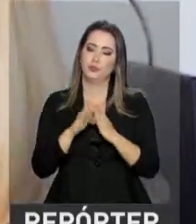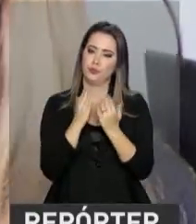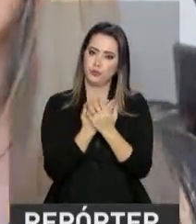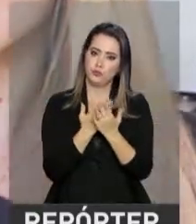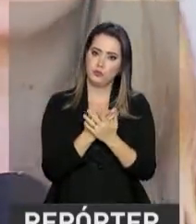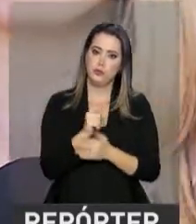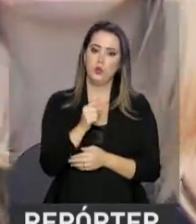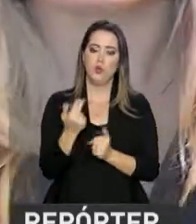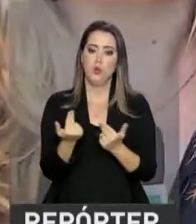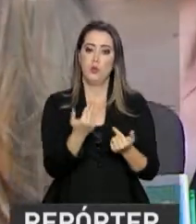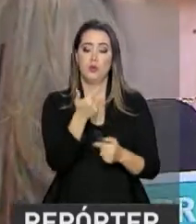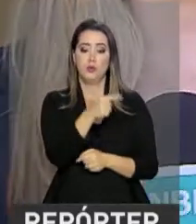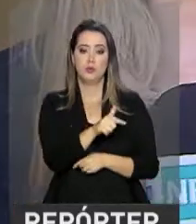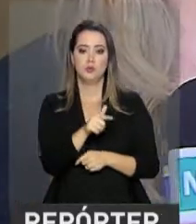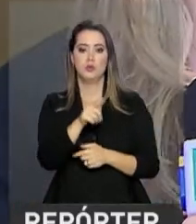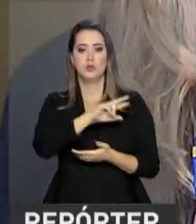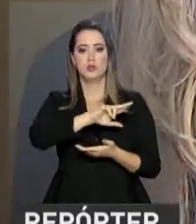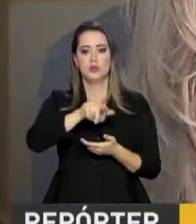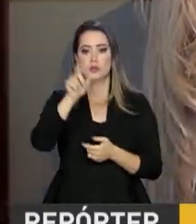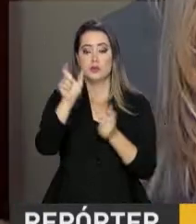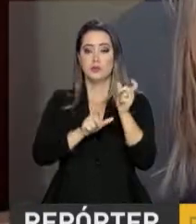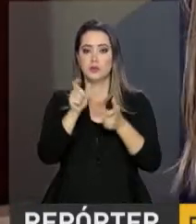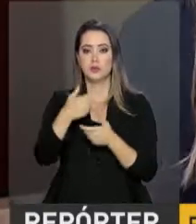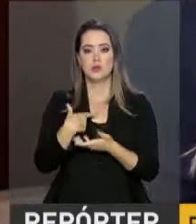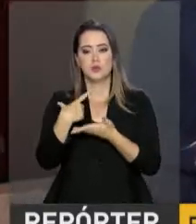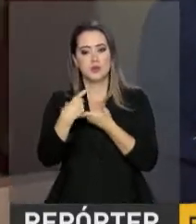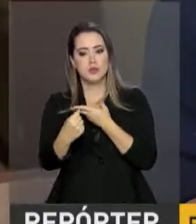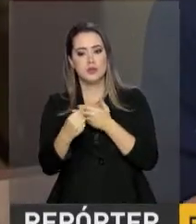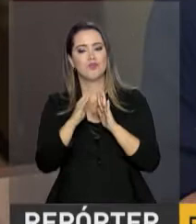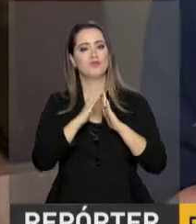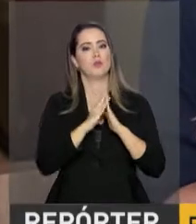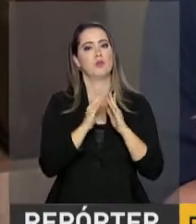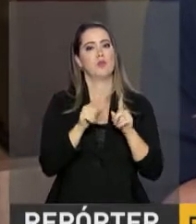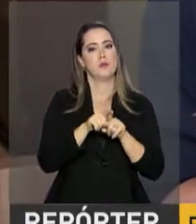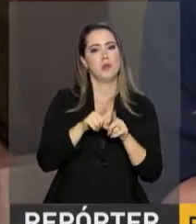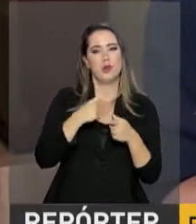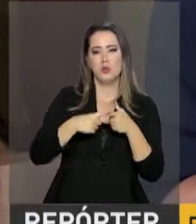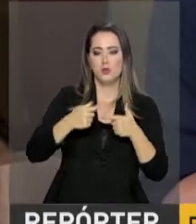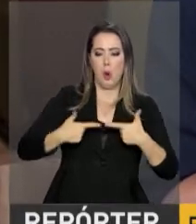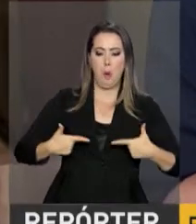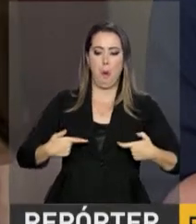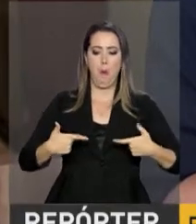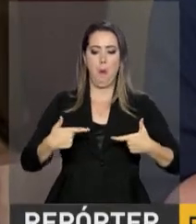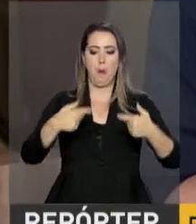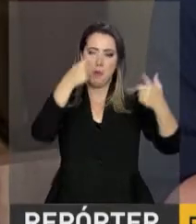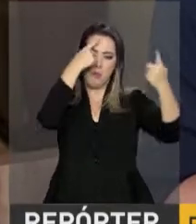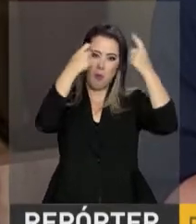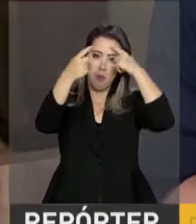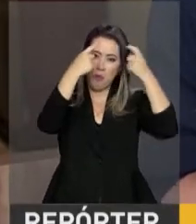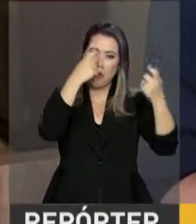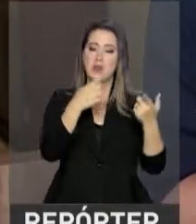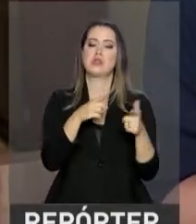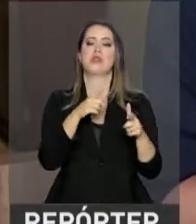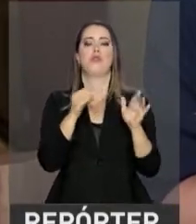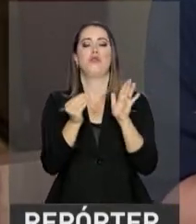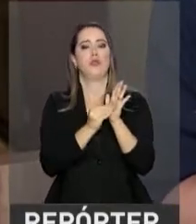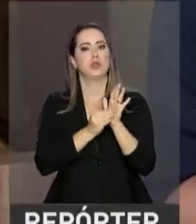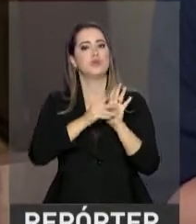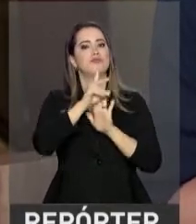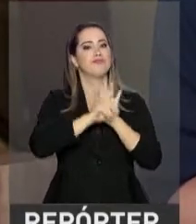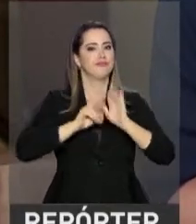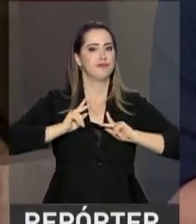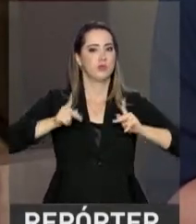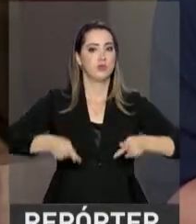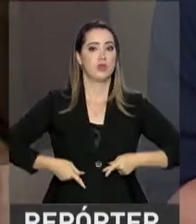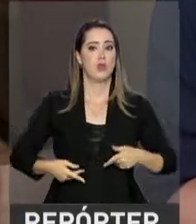de outras pessoas deixaram suas casas por causa de guerras, perseguições e outras violações de direitos humanos e começaram uma vida